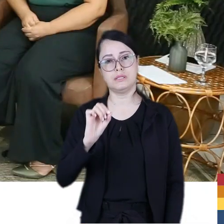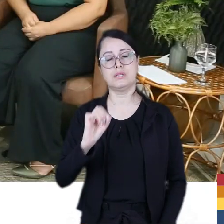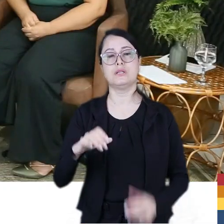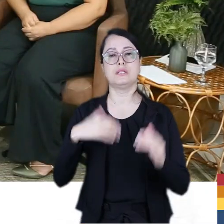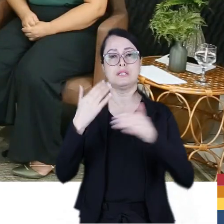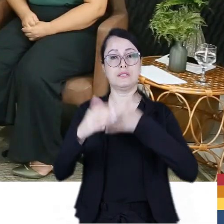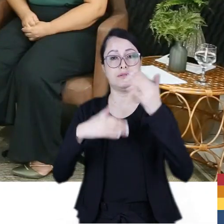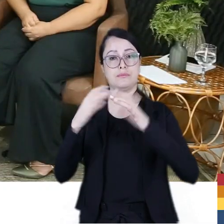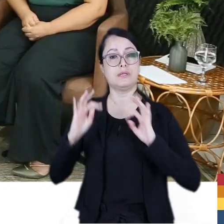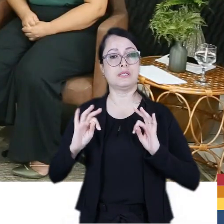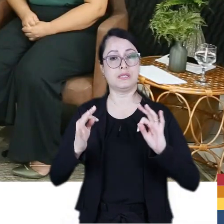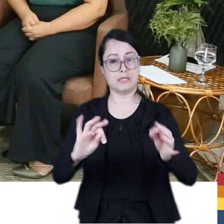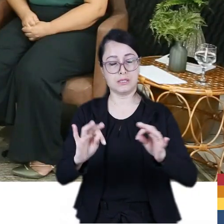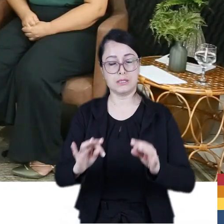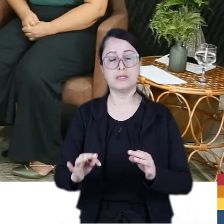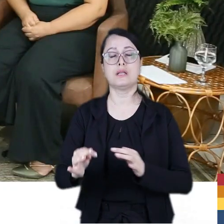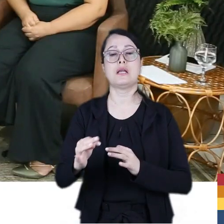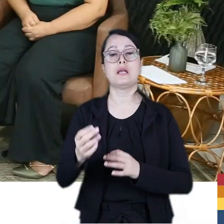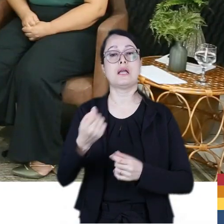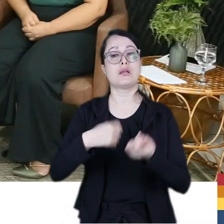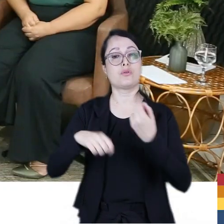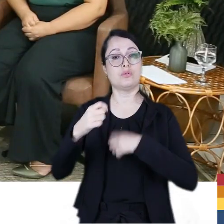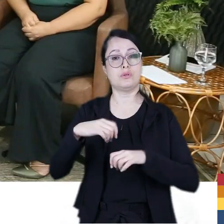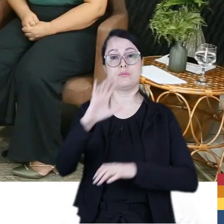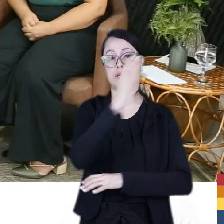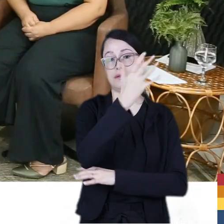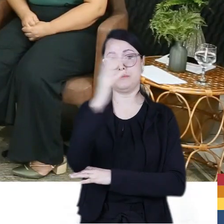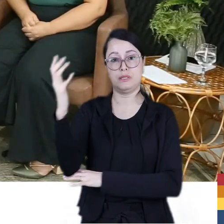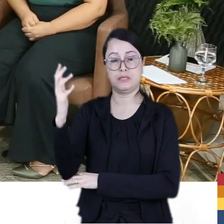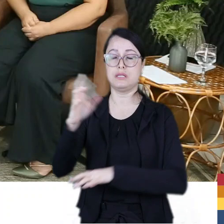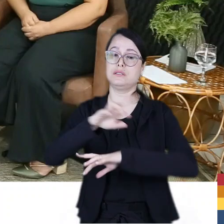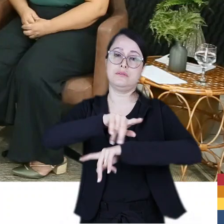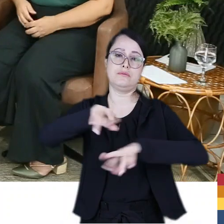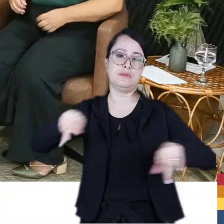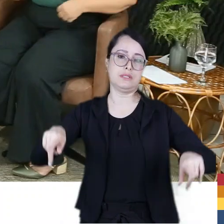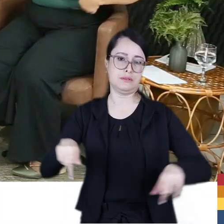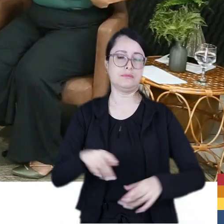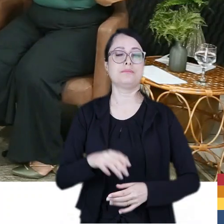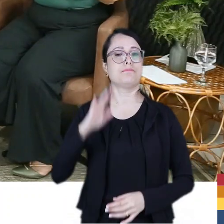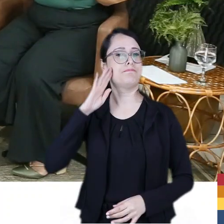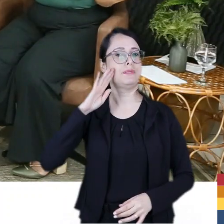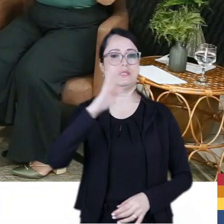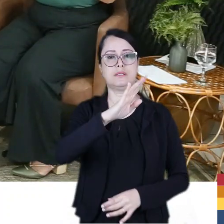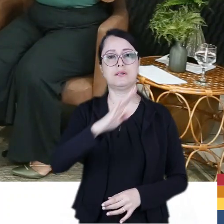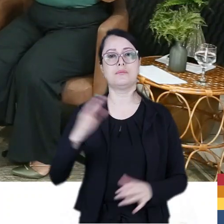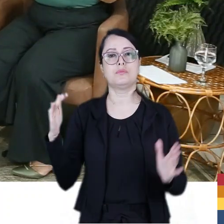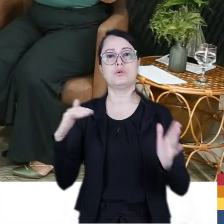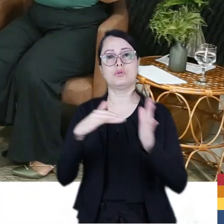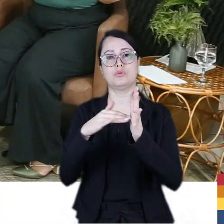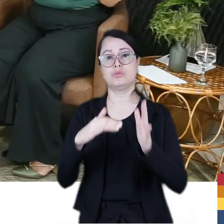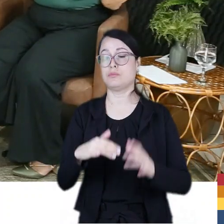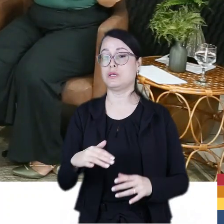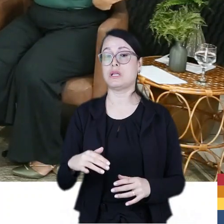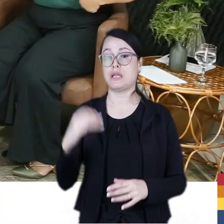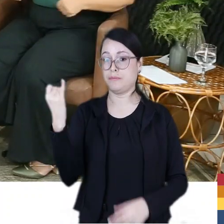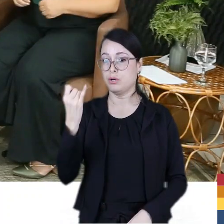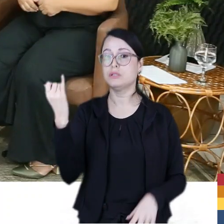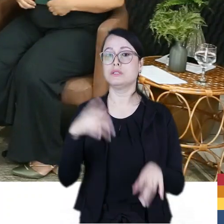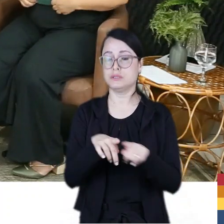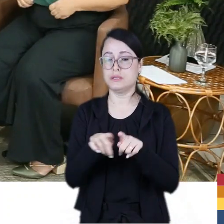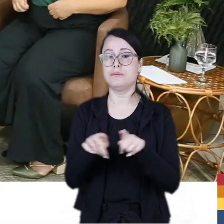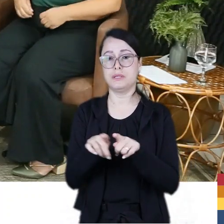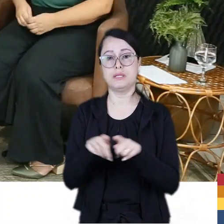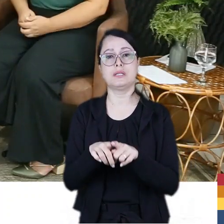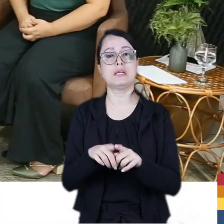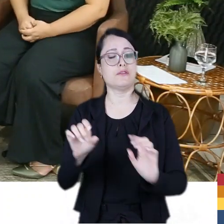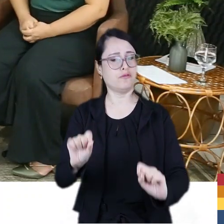conhecimentos competências habilidades que precisam ser contempladas principalmente aquelas que envolvem o desenvolvimento tecnológico com as